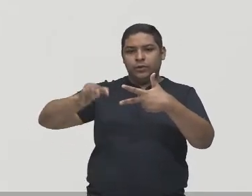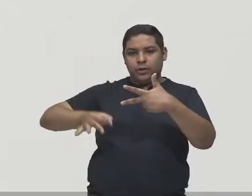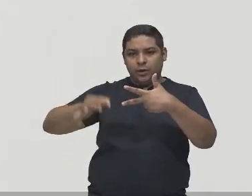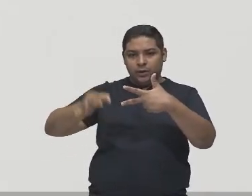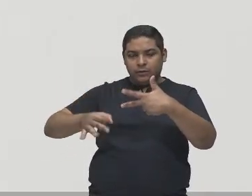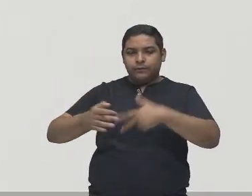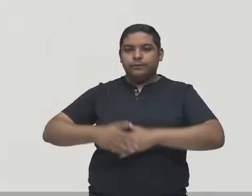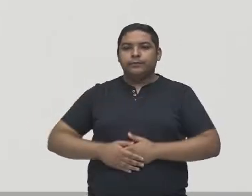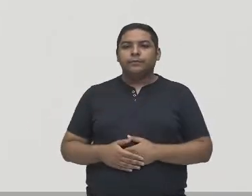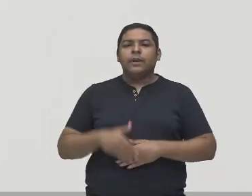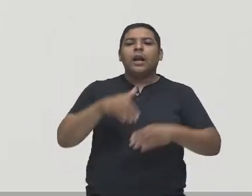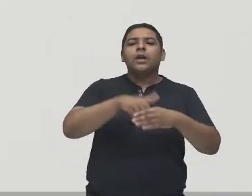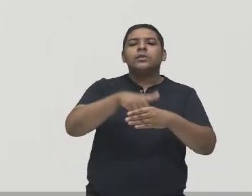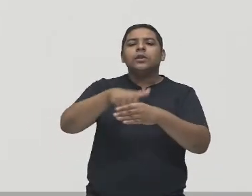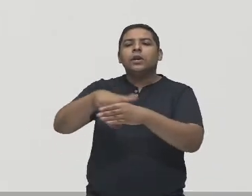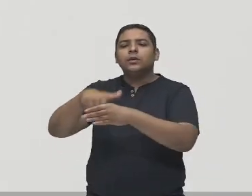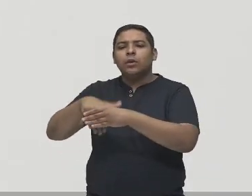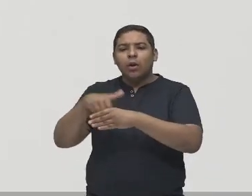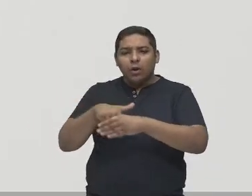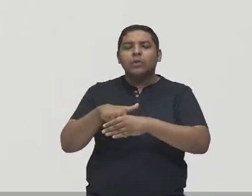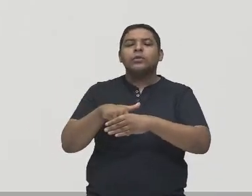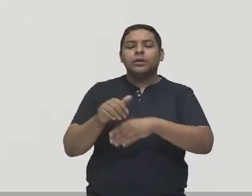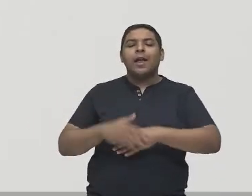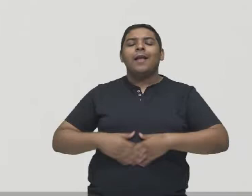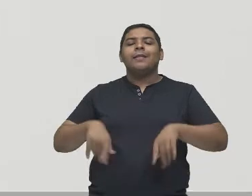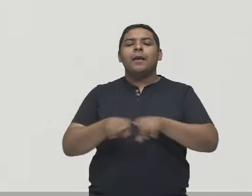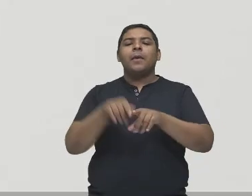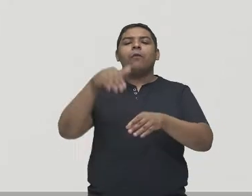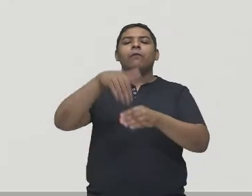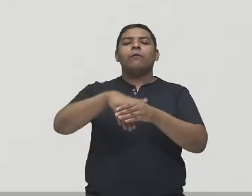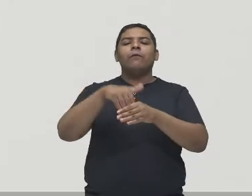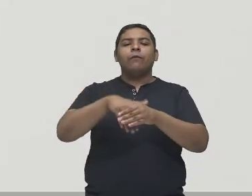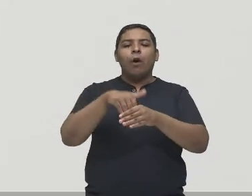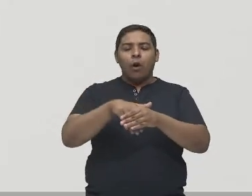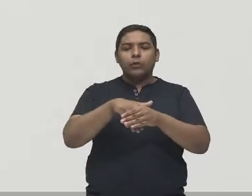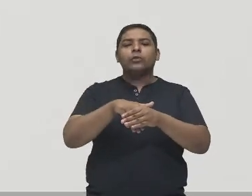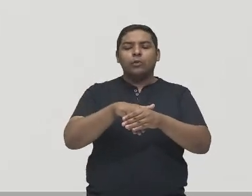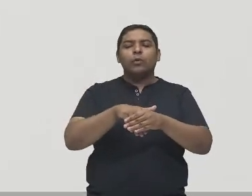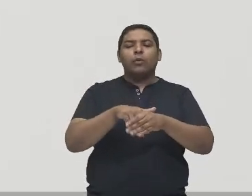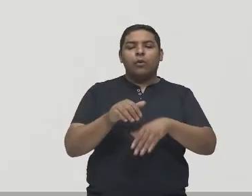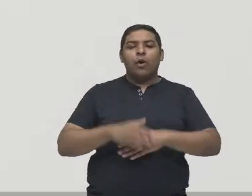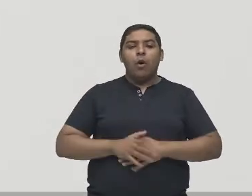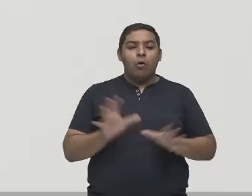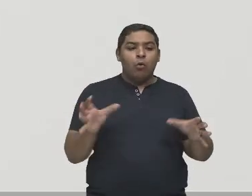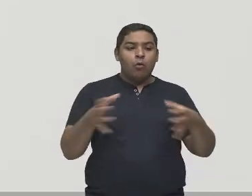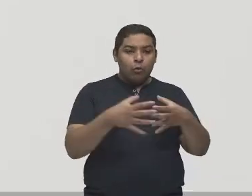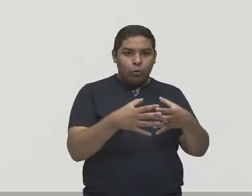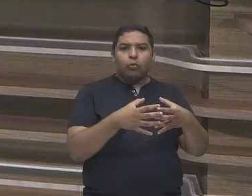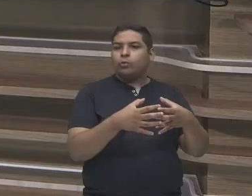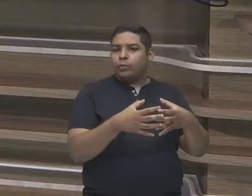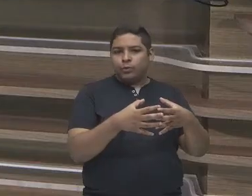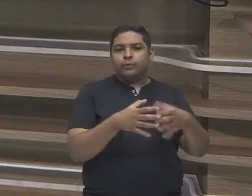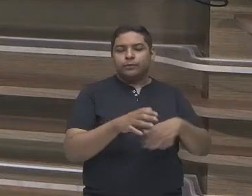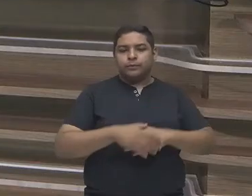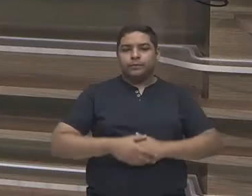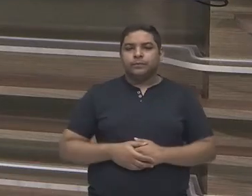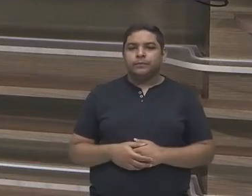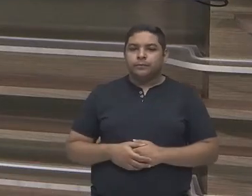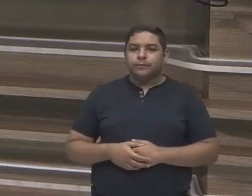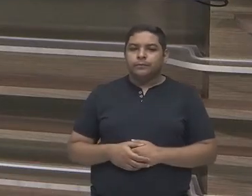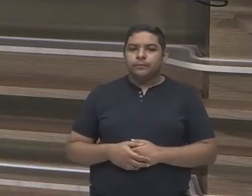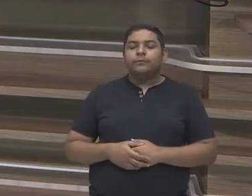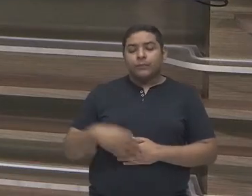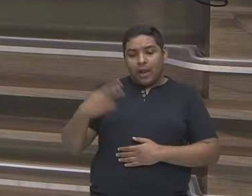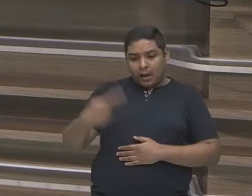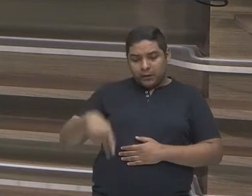Nas eleições foi instituído o voto censitário. Aqui nós temos os 3 poderes, que é aquele que, como no nosso país, são